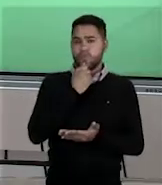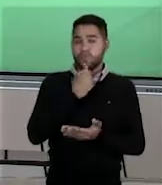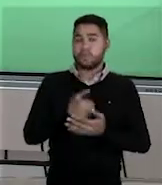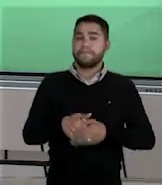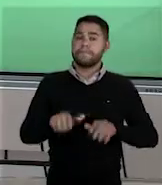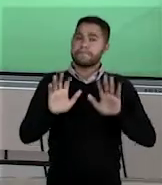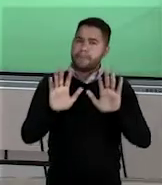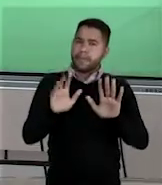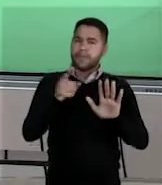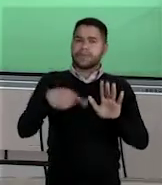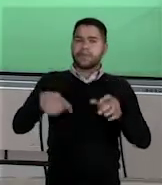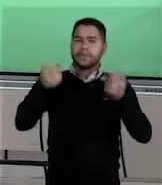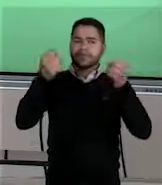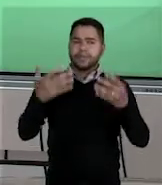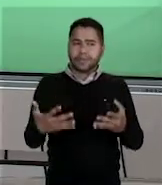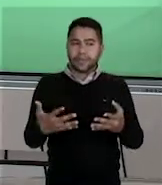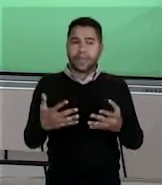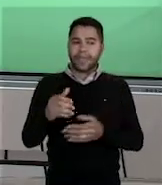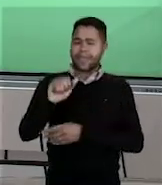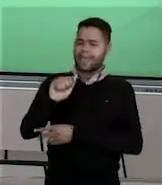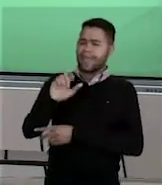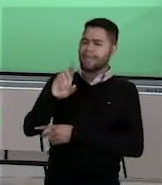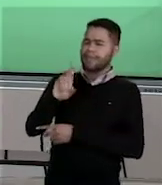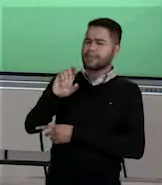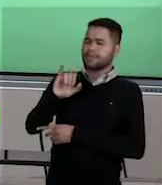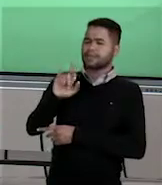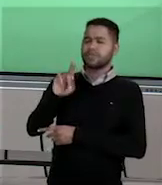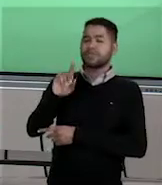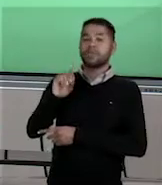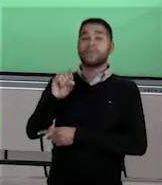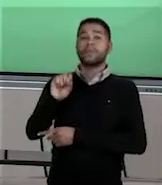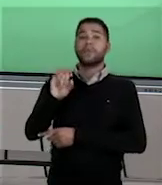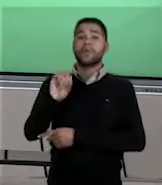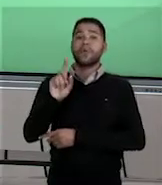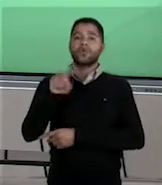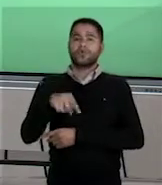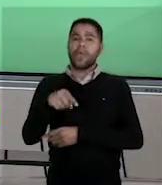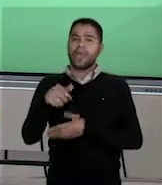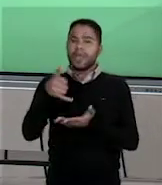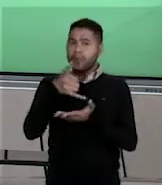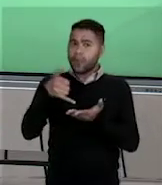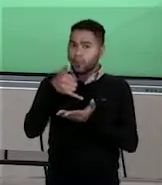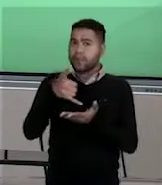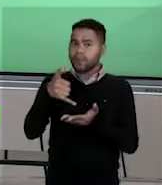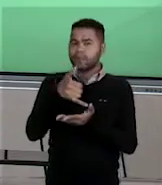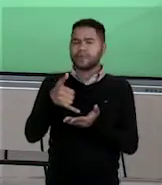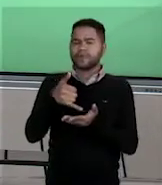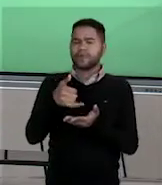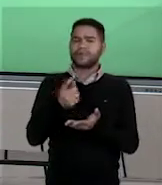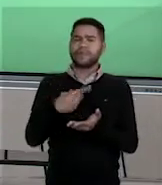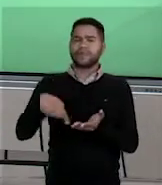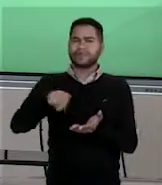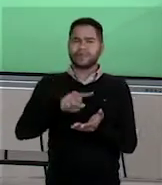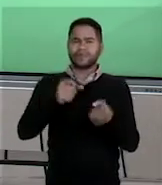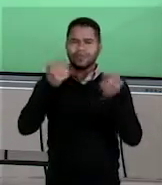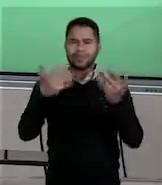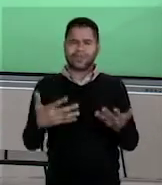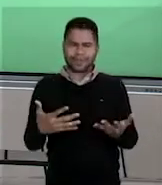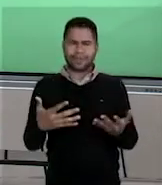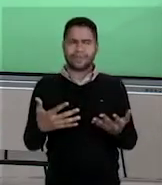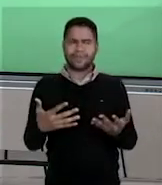tecidos, mas quando a gente fala de tecido adiposo, ele é uma camada de gordura. E quando a gente fala de